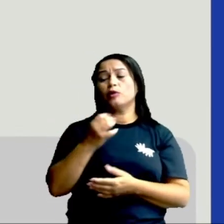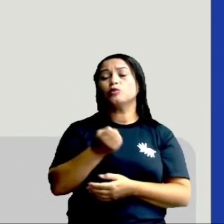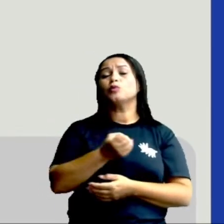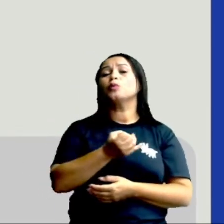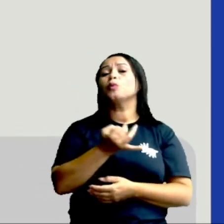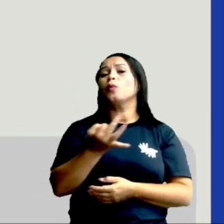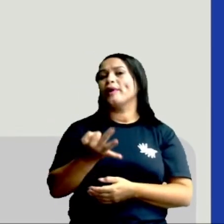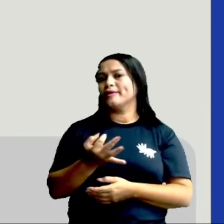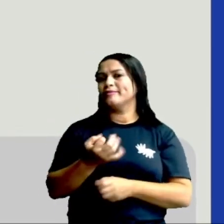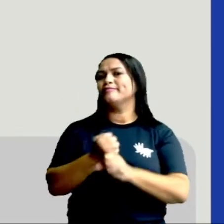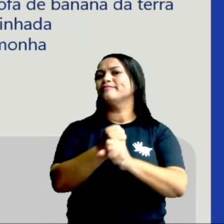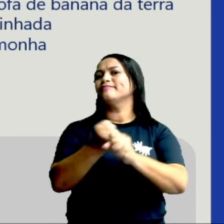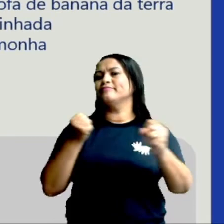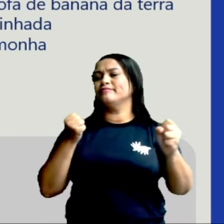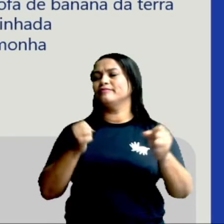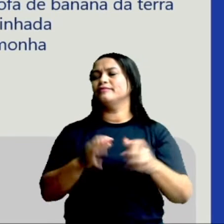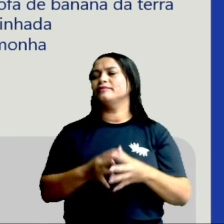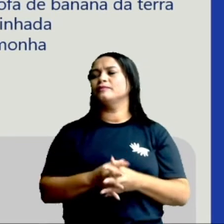é esse rio.